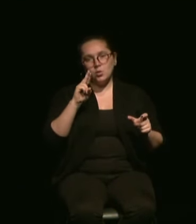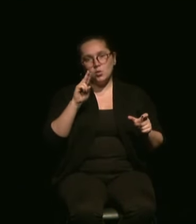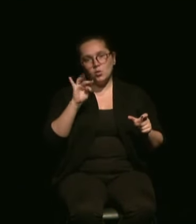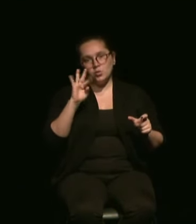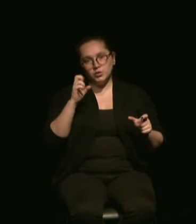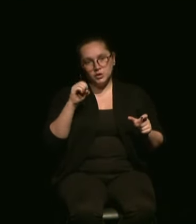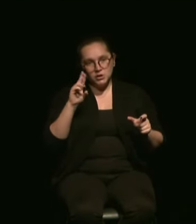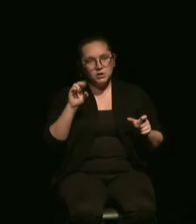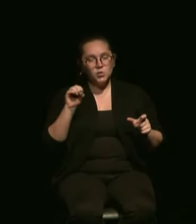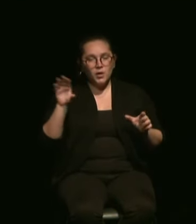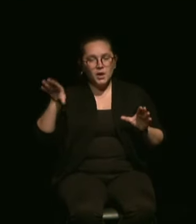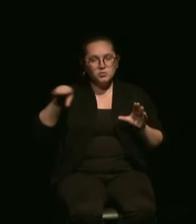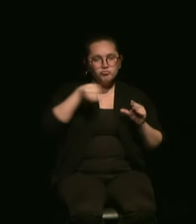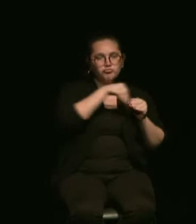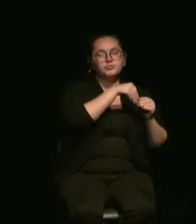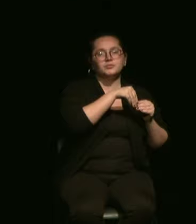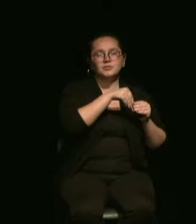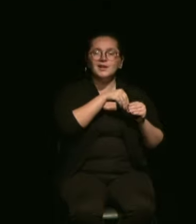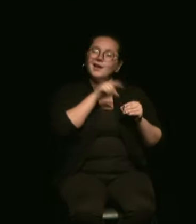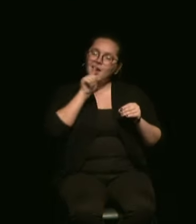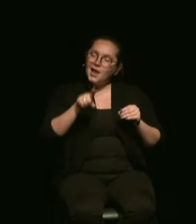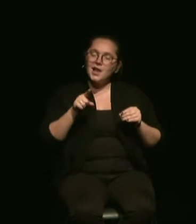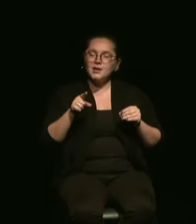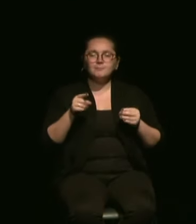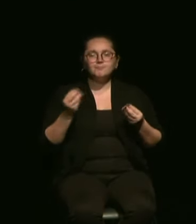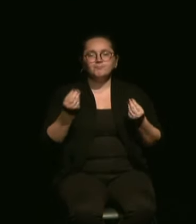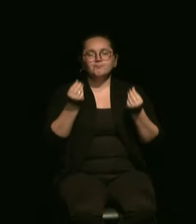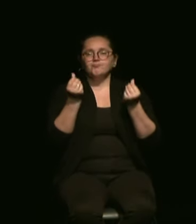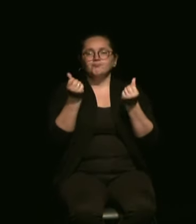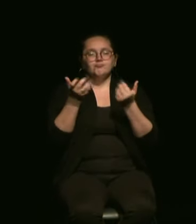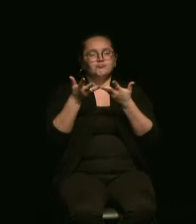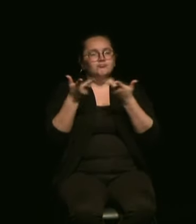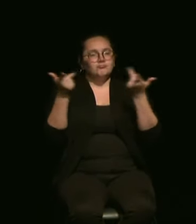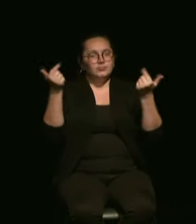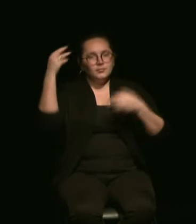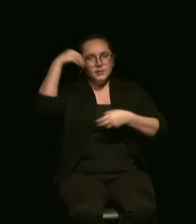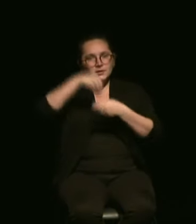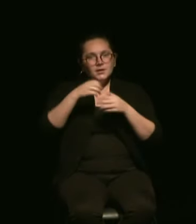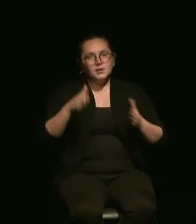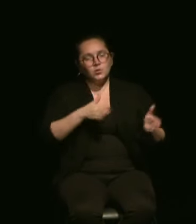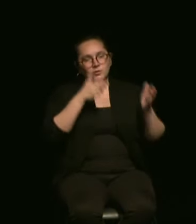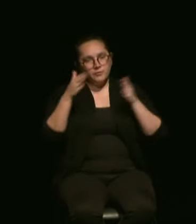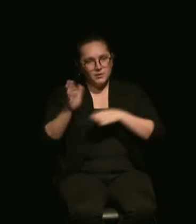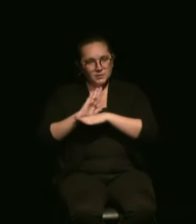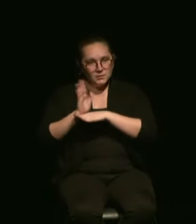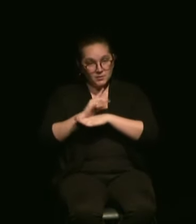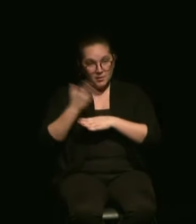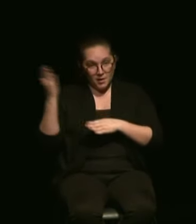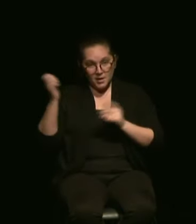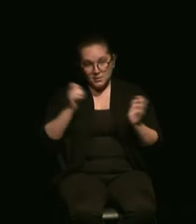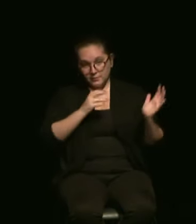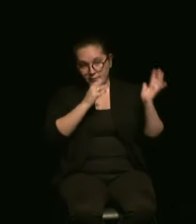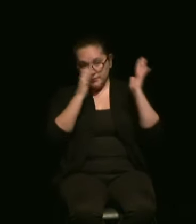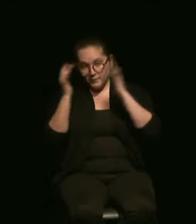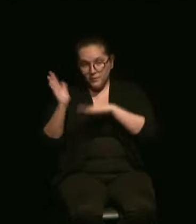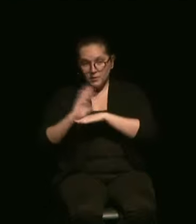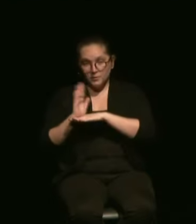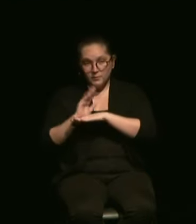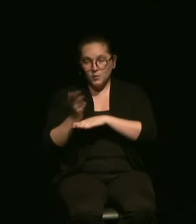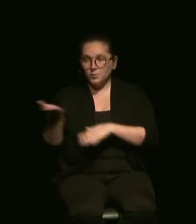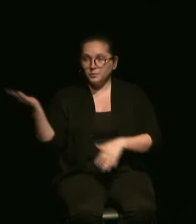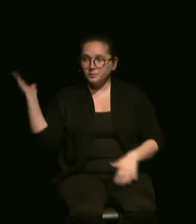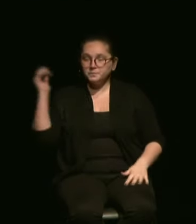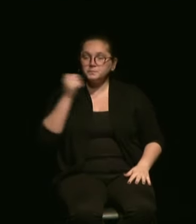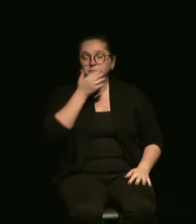das joias do cinema do Coutinho da segunda fase. Isso aqui é uma sequência de canções.